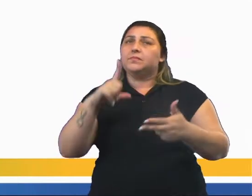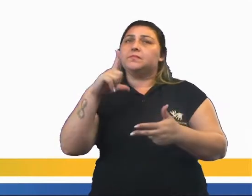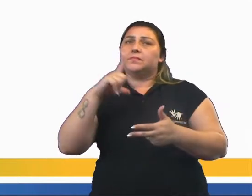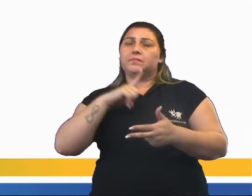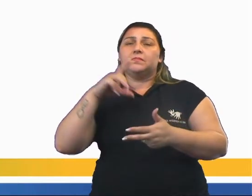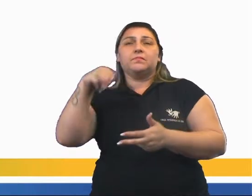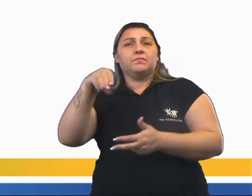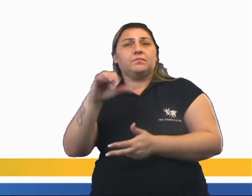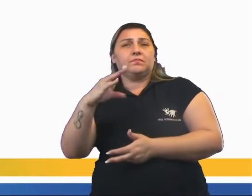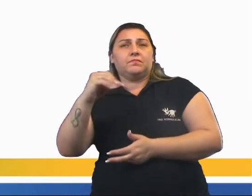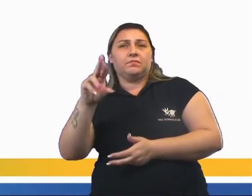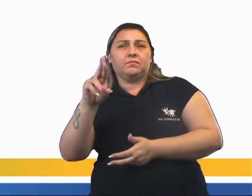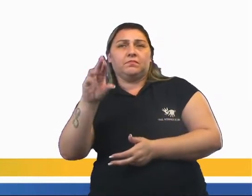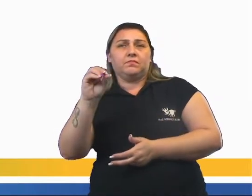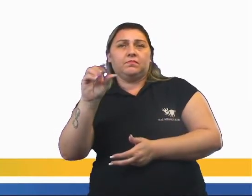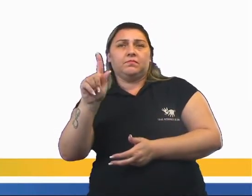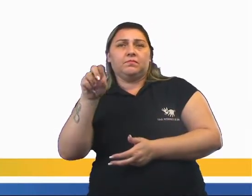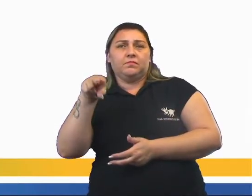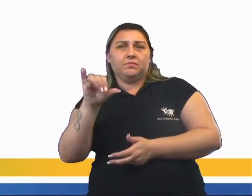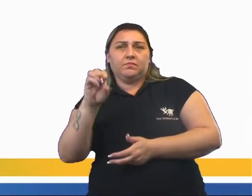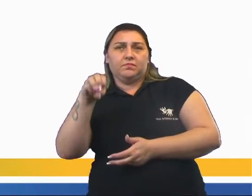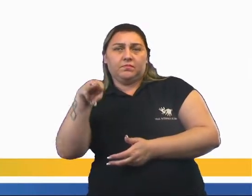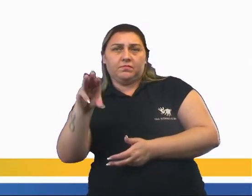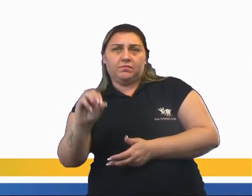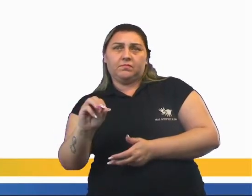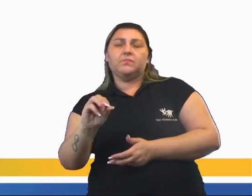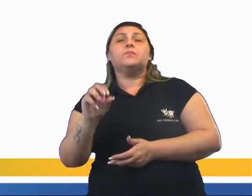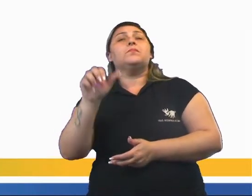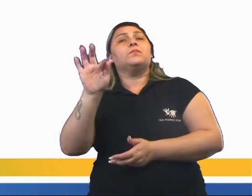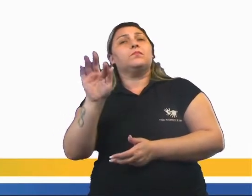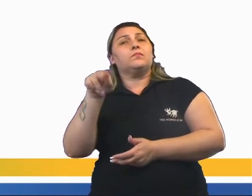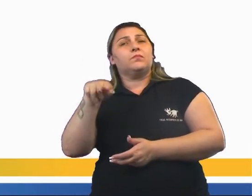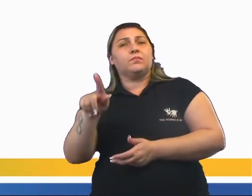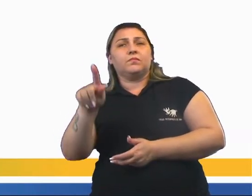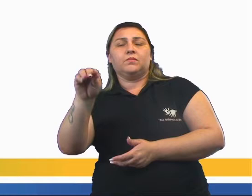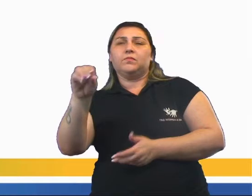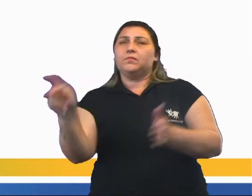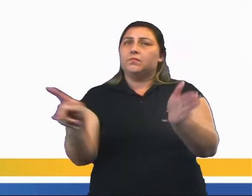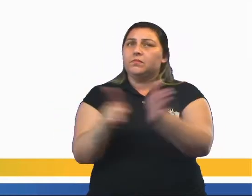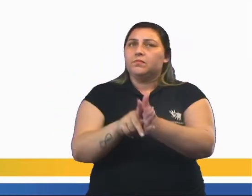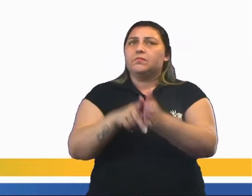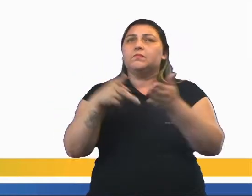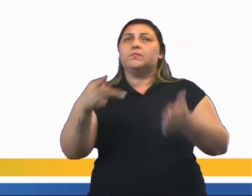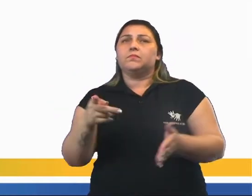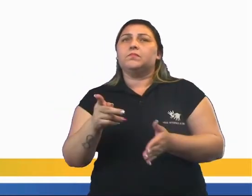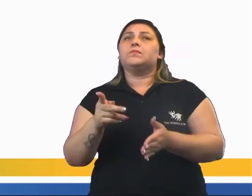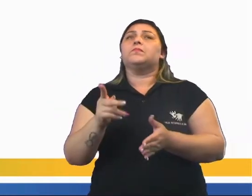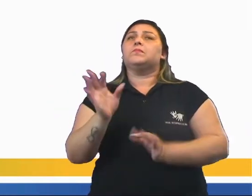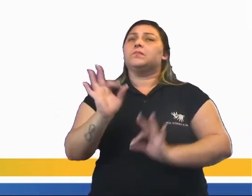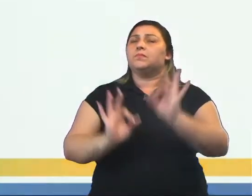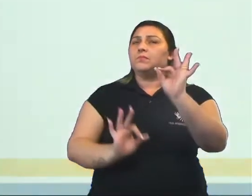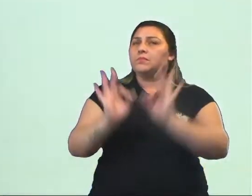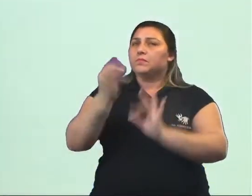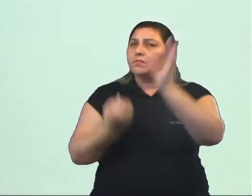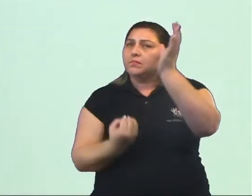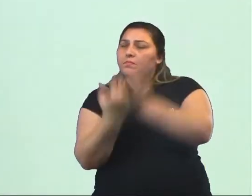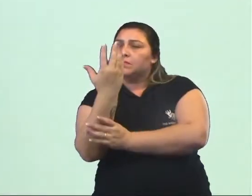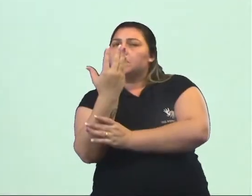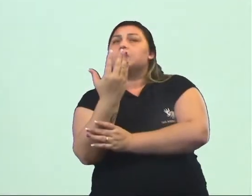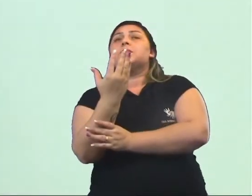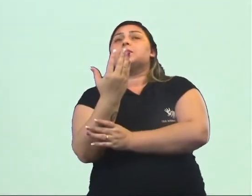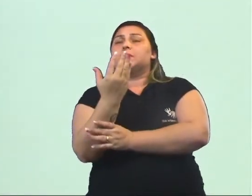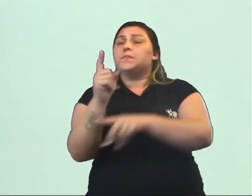alimentos possuem micro-organismos ou fungos que fazem parte do processo de produção